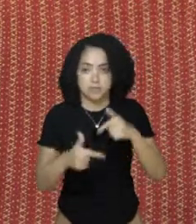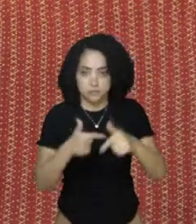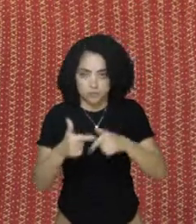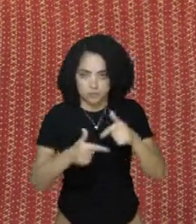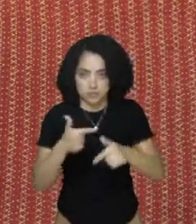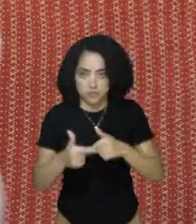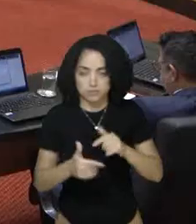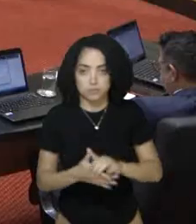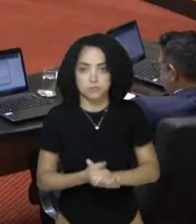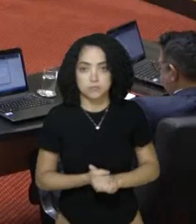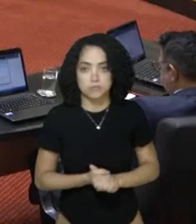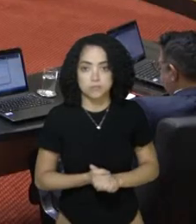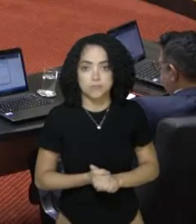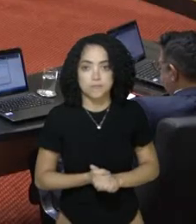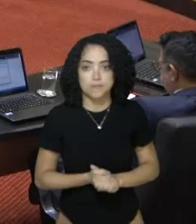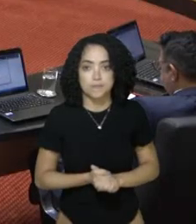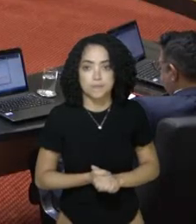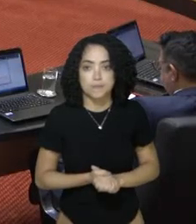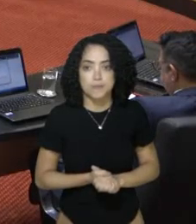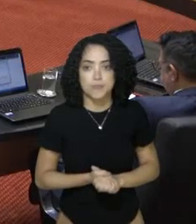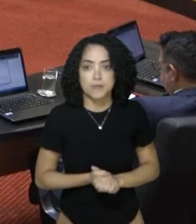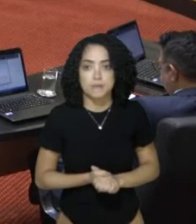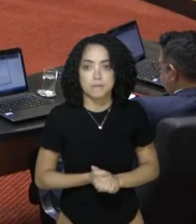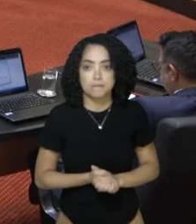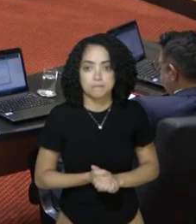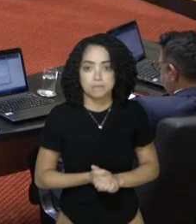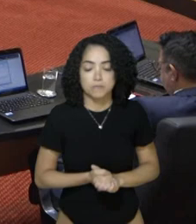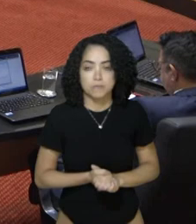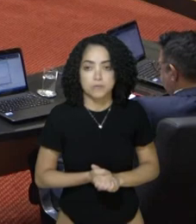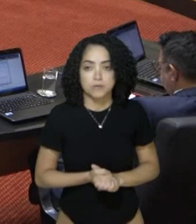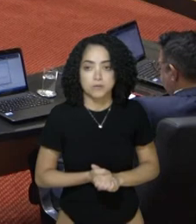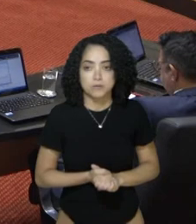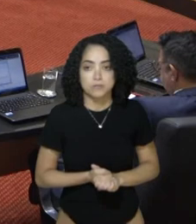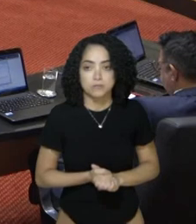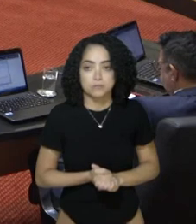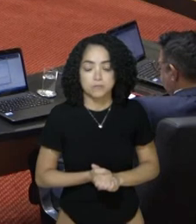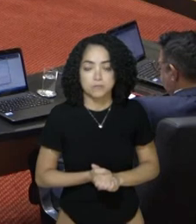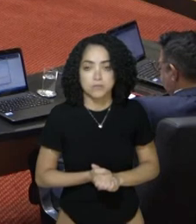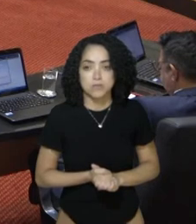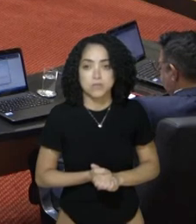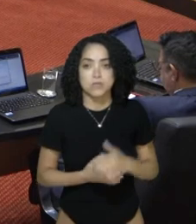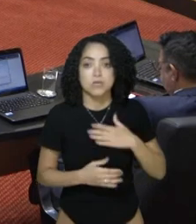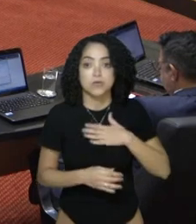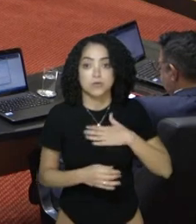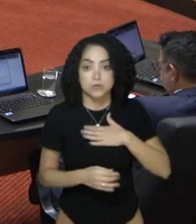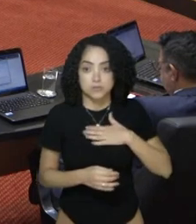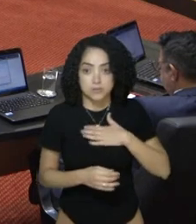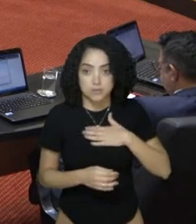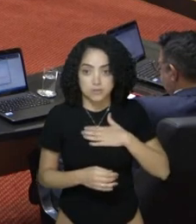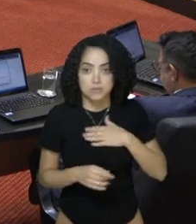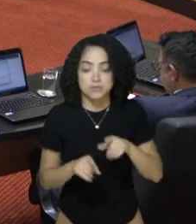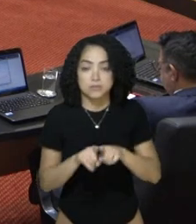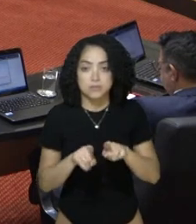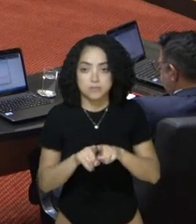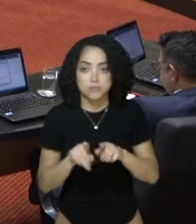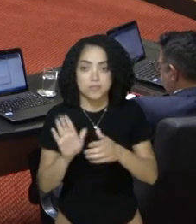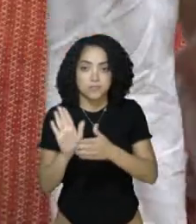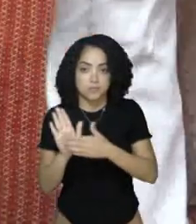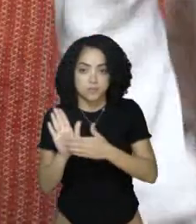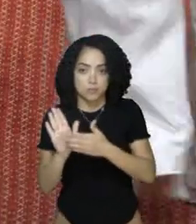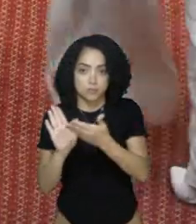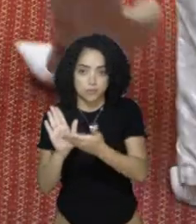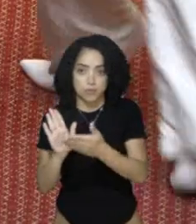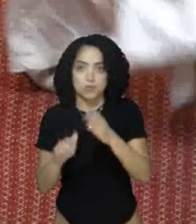nós. Obrigado, deputado. Pela senhor presidente. Deputada Ada. Eu gostaria de reafirmar a proposta aqui do